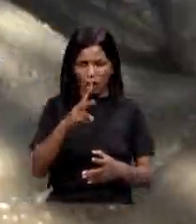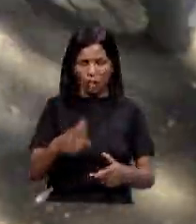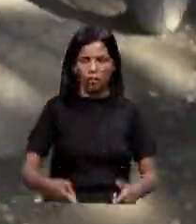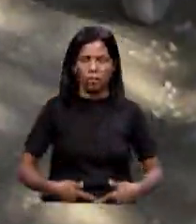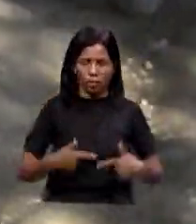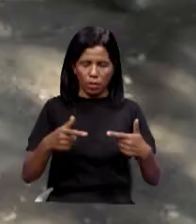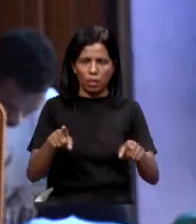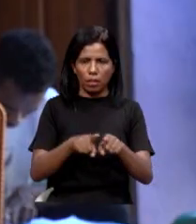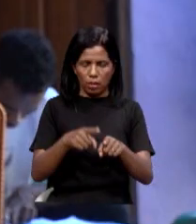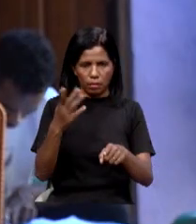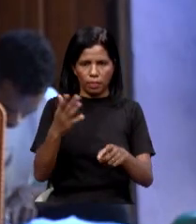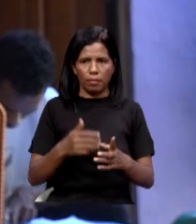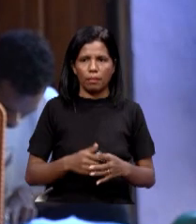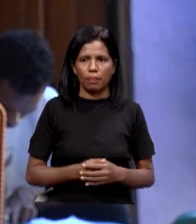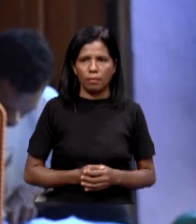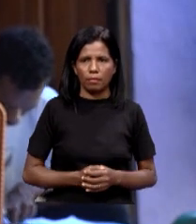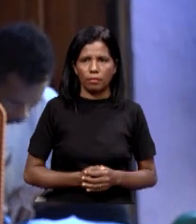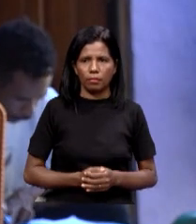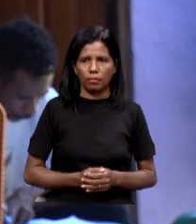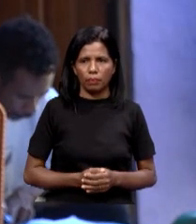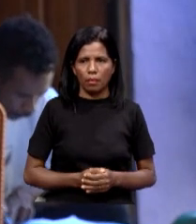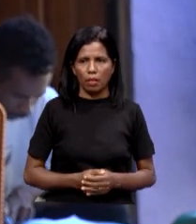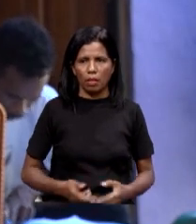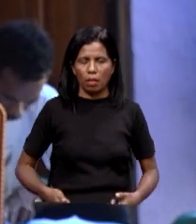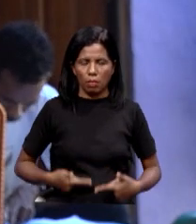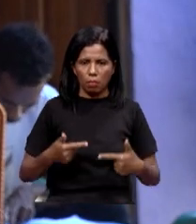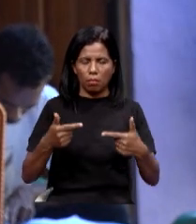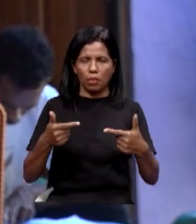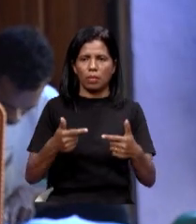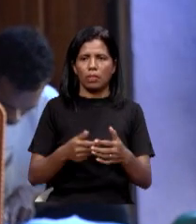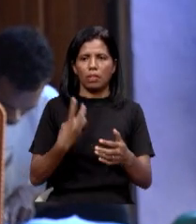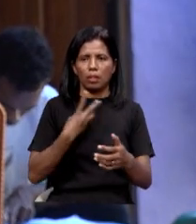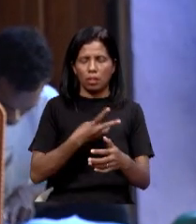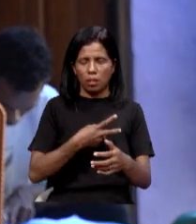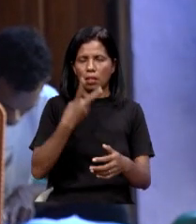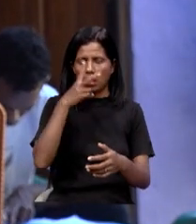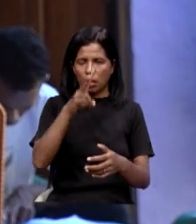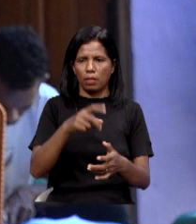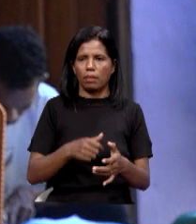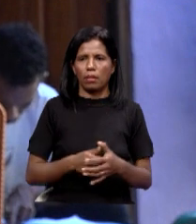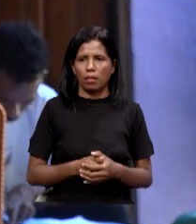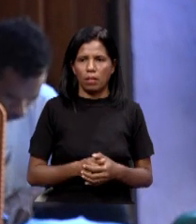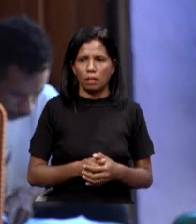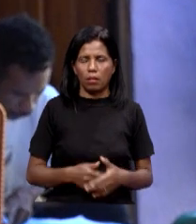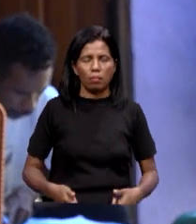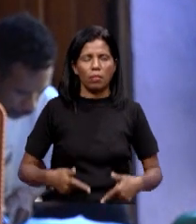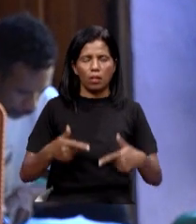né então os amores nem da Roma e da recata Mores na